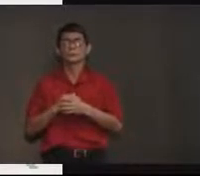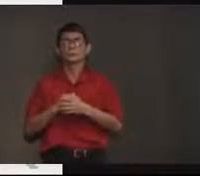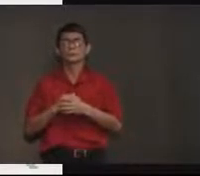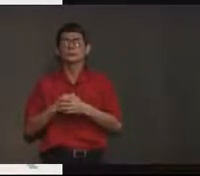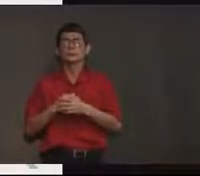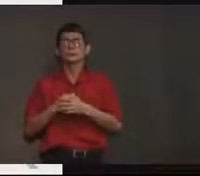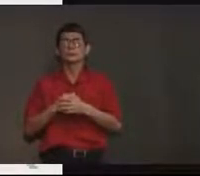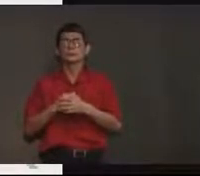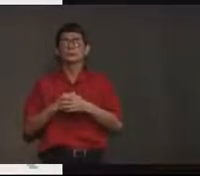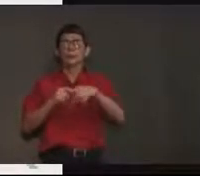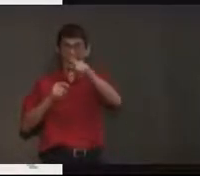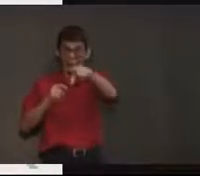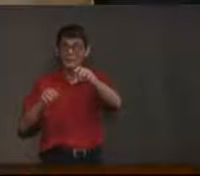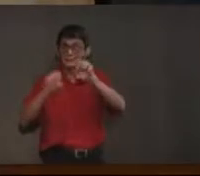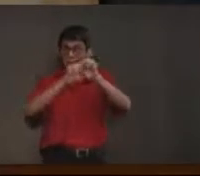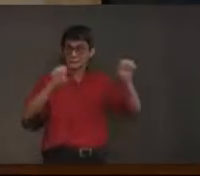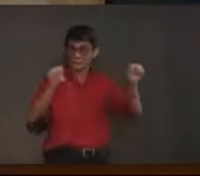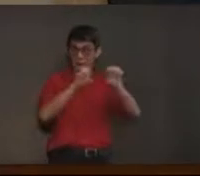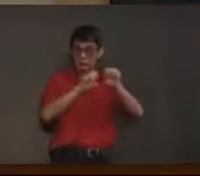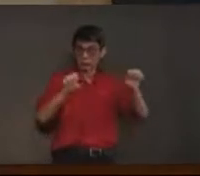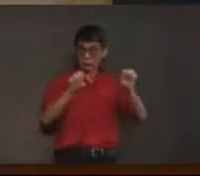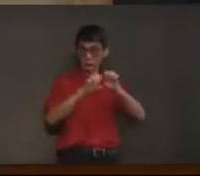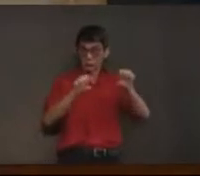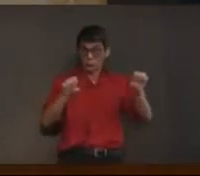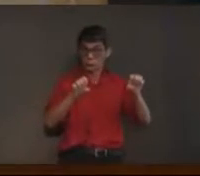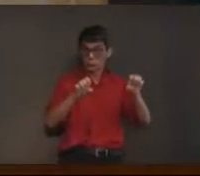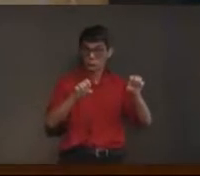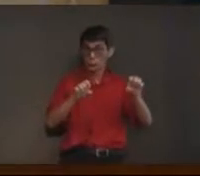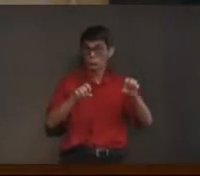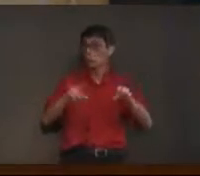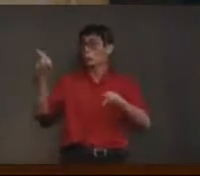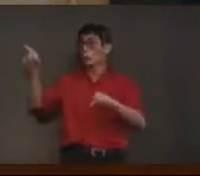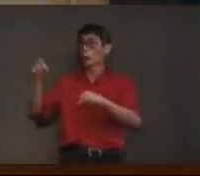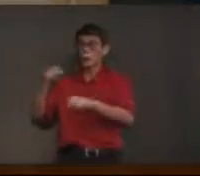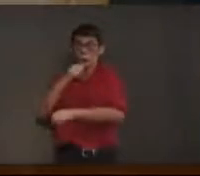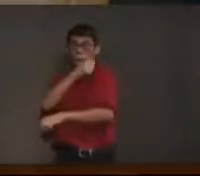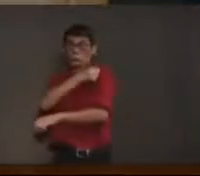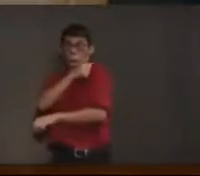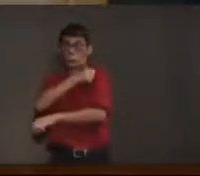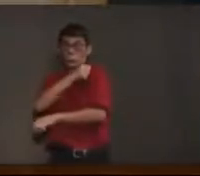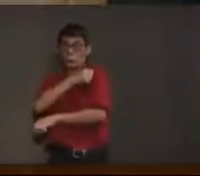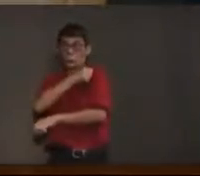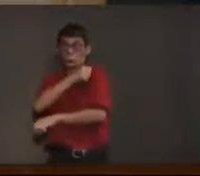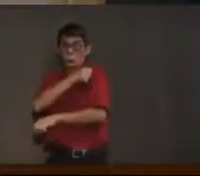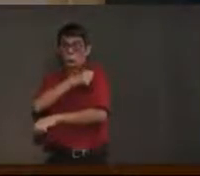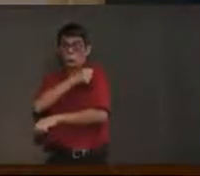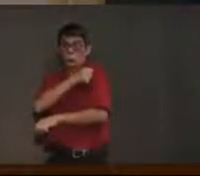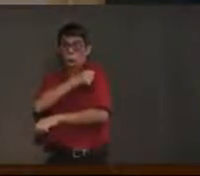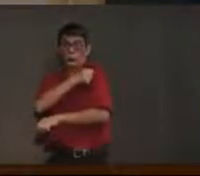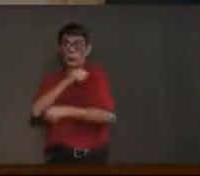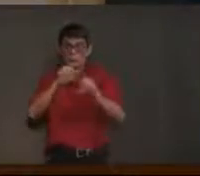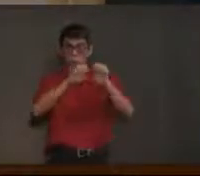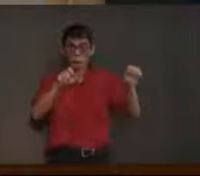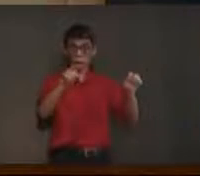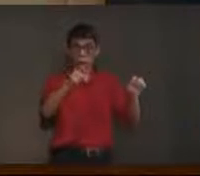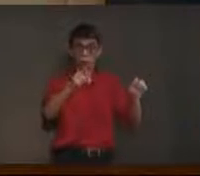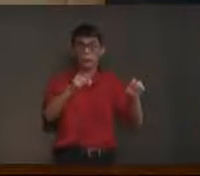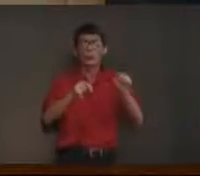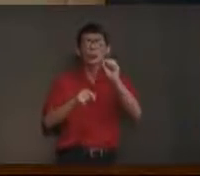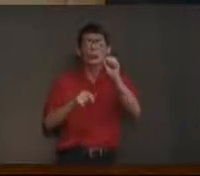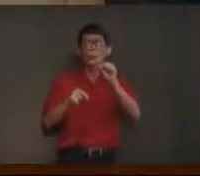enfim que talvez nem tenham feito cursos ainda Nisso entrou no campo totalmente